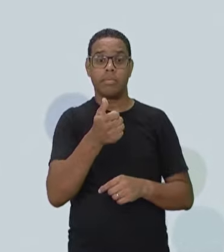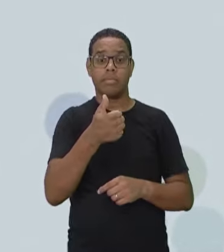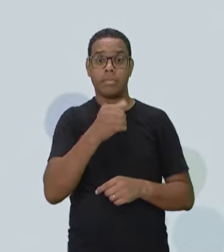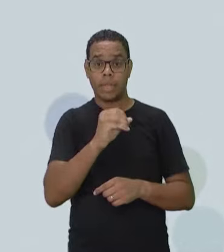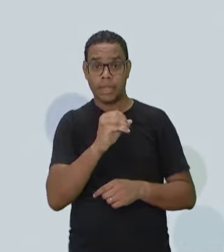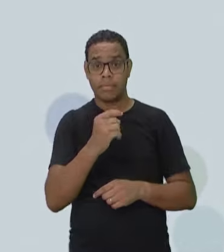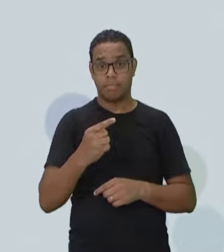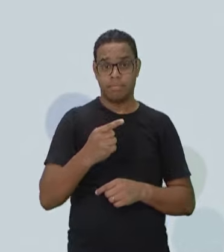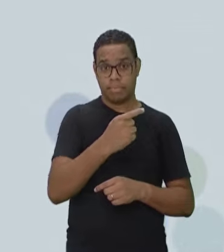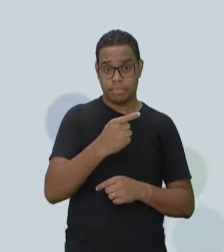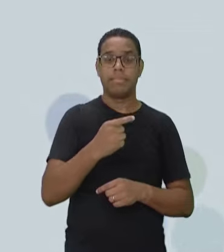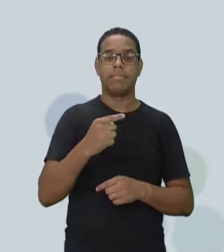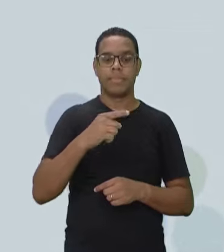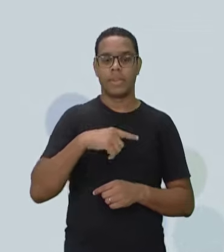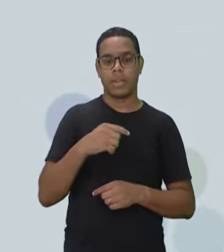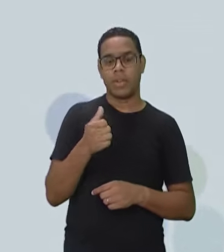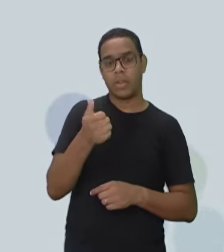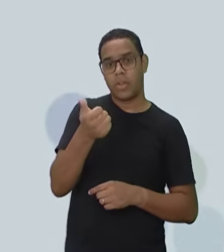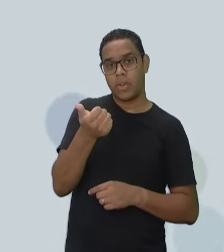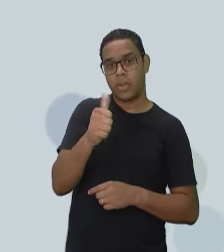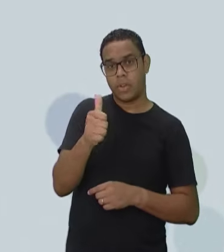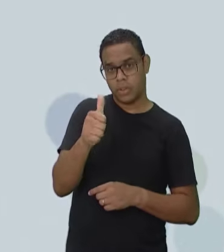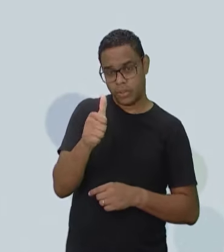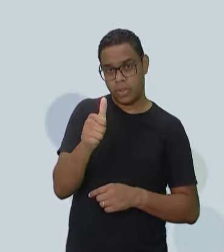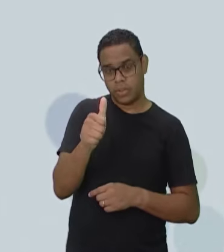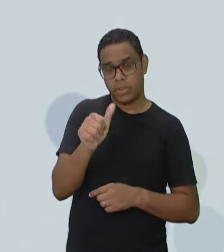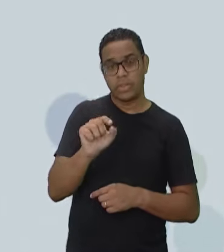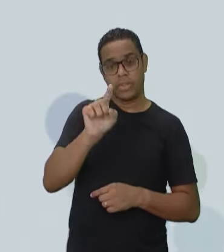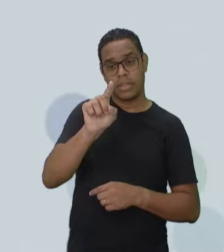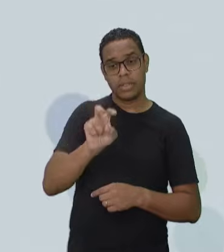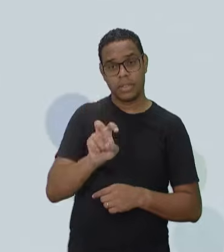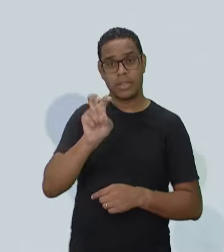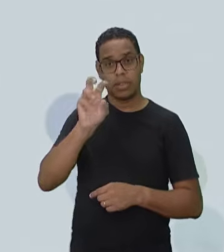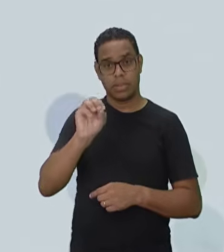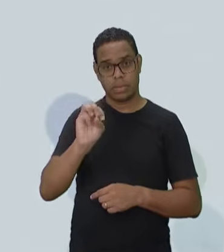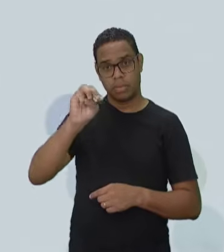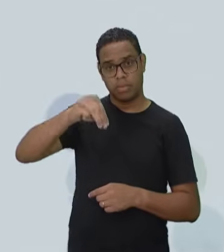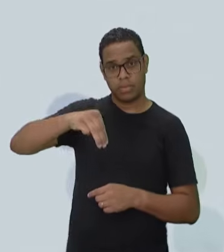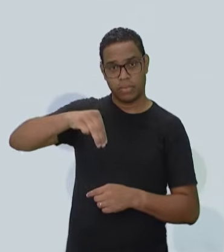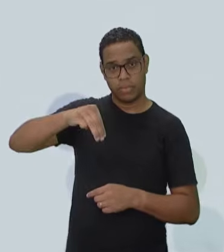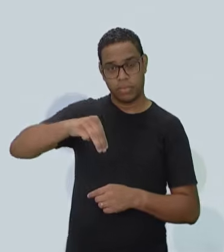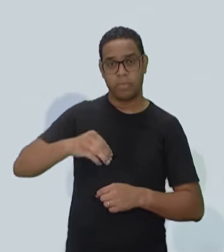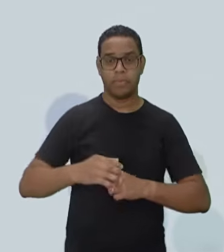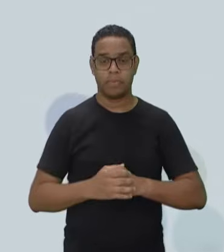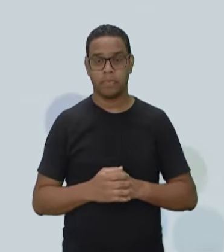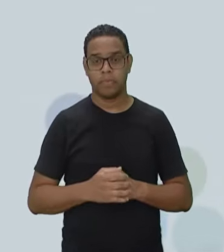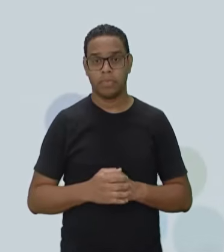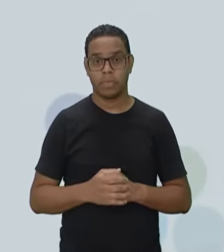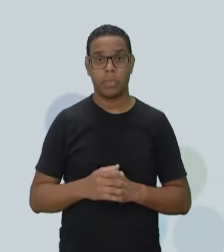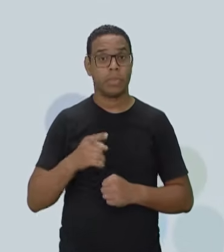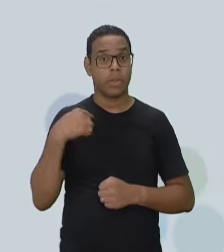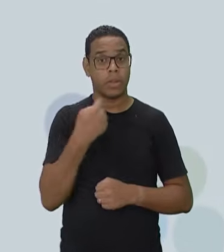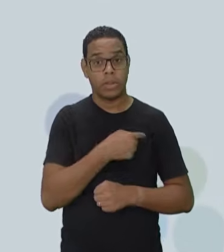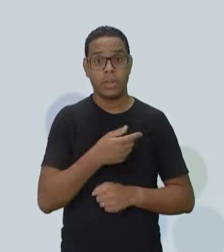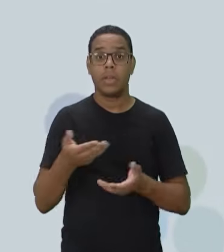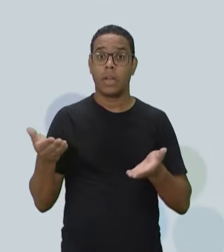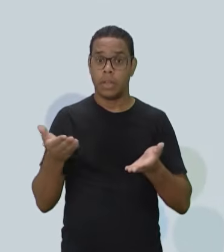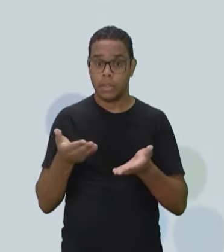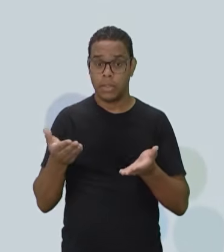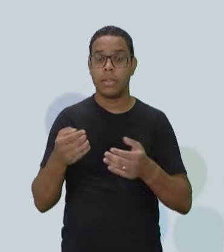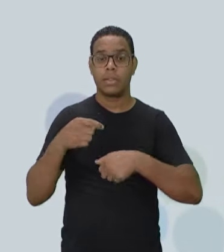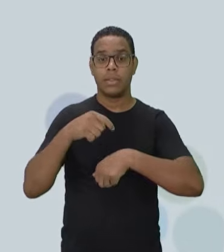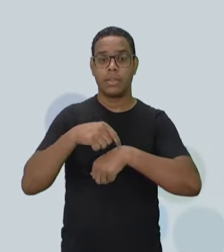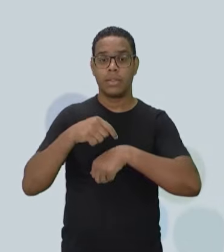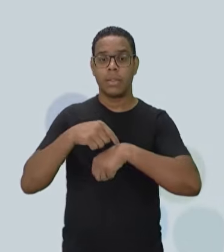para o 10. Então, temos 11 horas e 50 minutos. Nós precisamos avançar